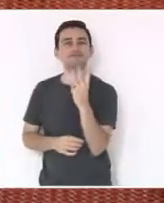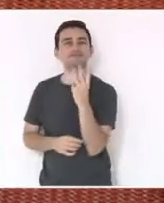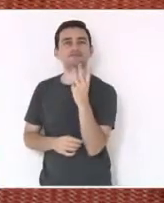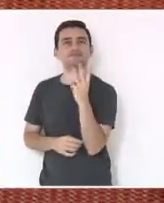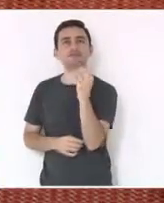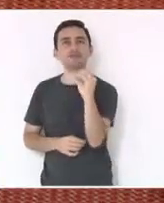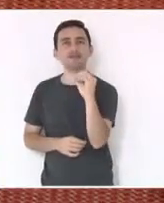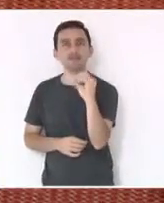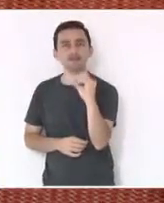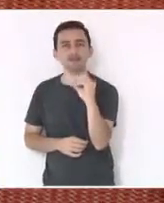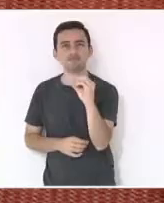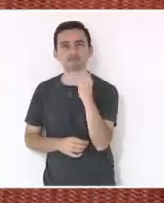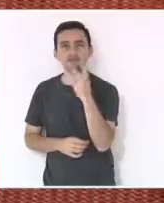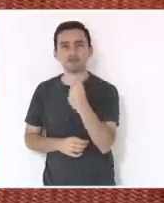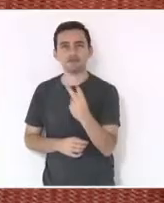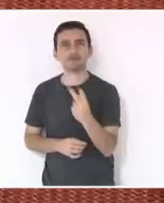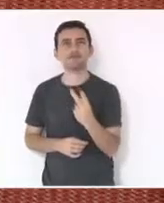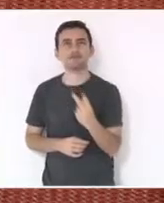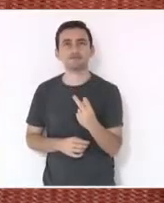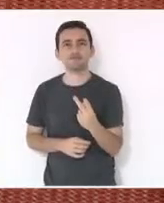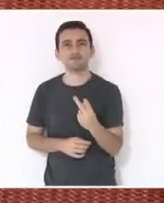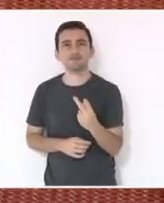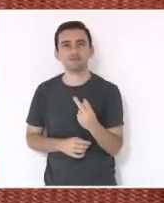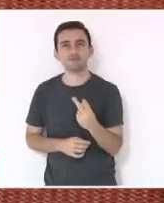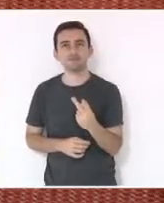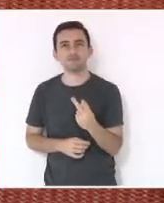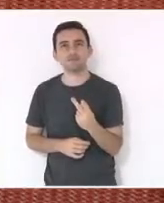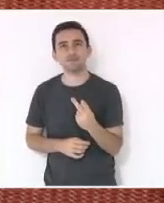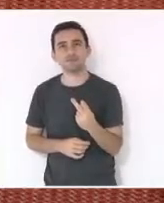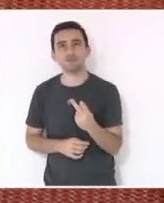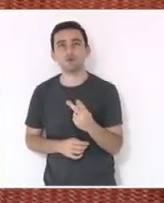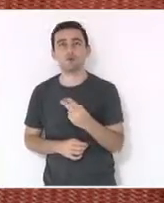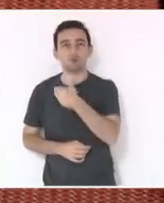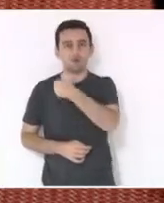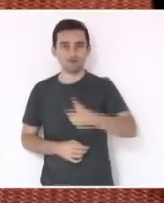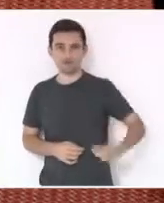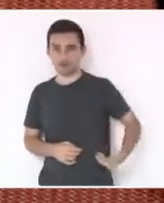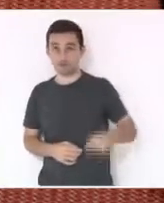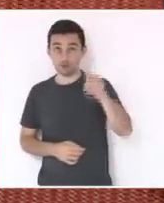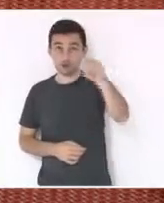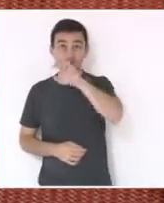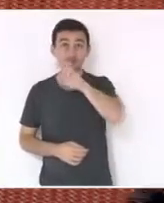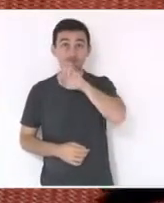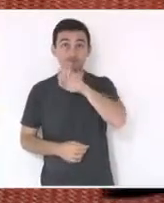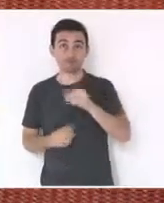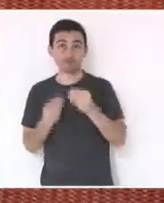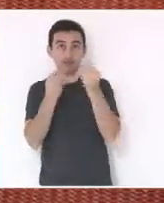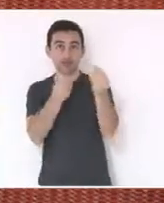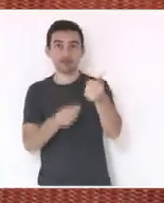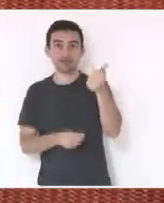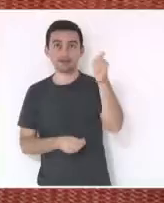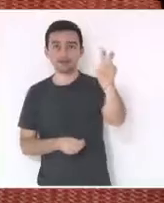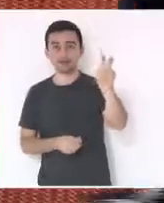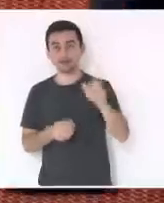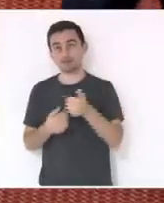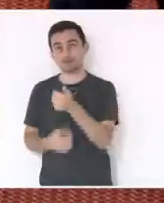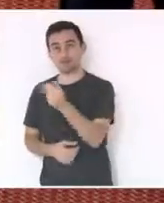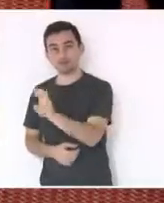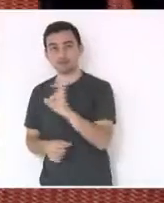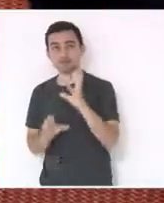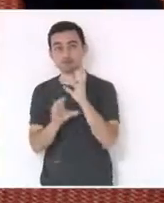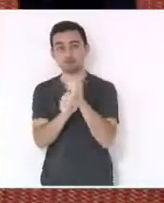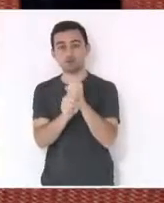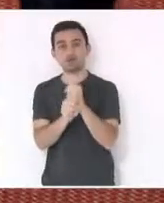dois então talvez ele vai levar por o o governador pinho moreira o 15 do pio 15 ele também dá 30